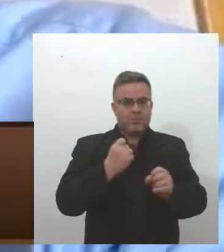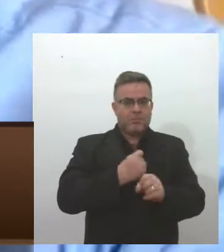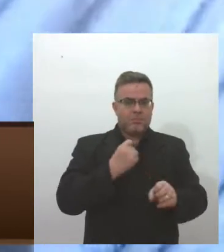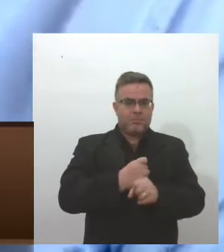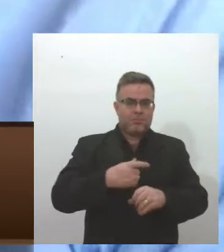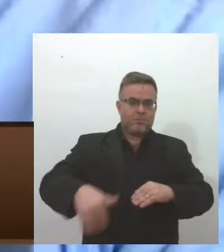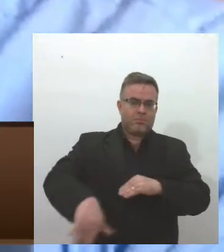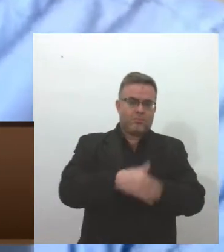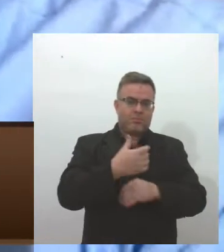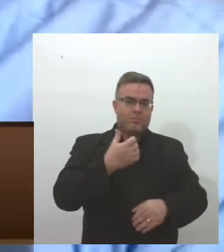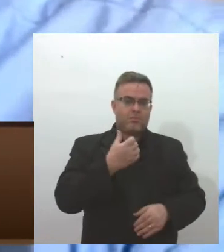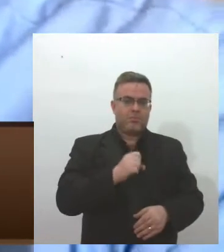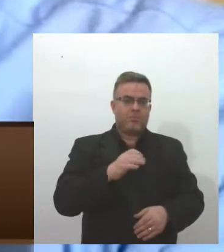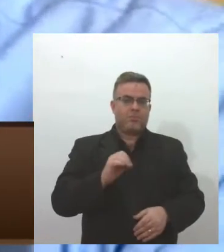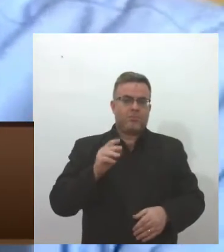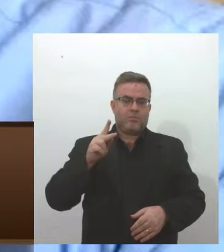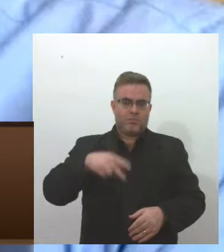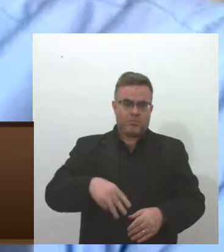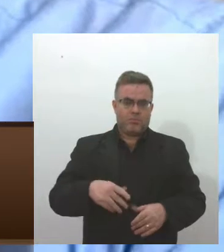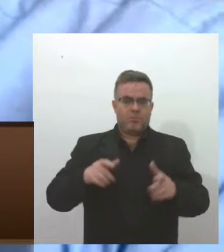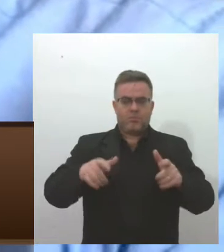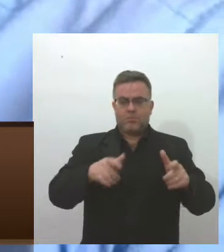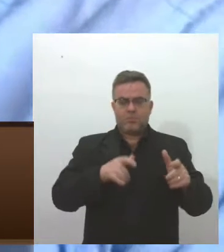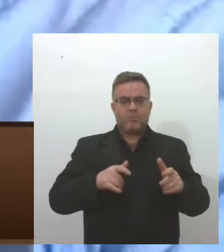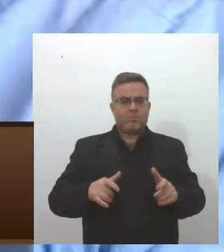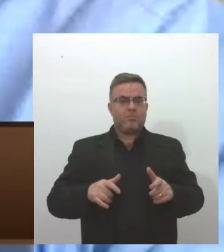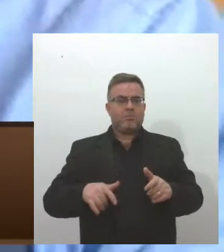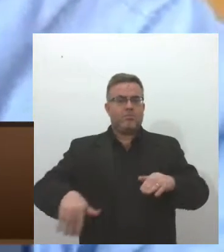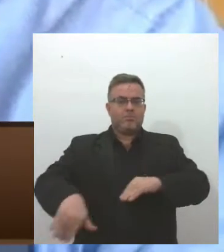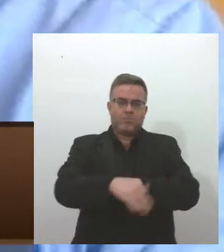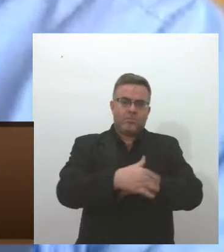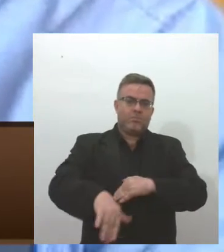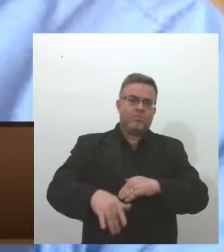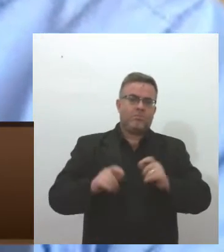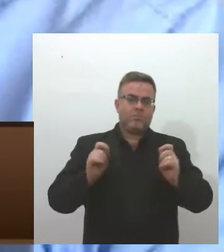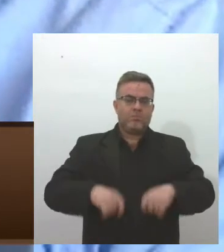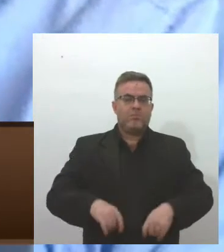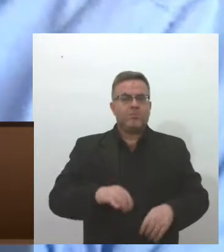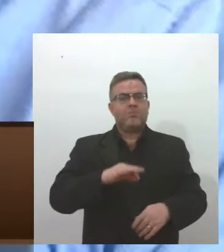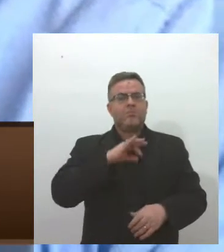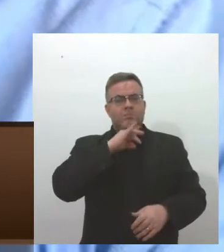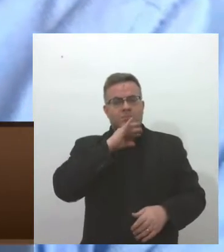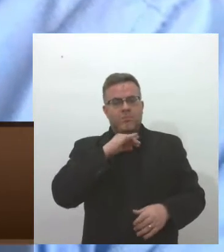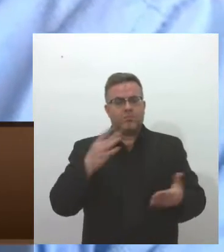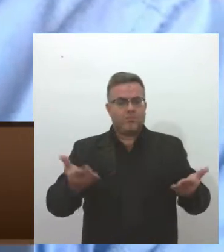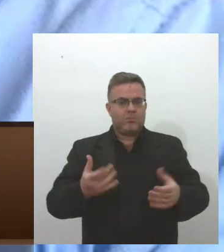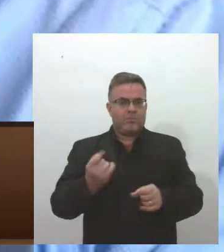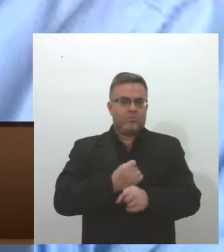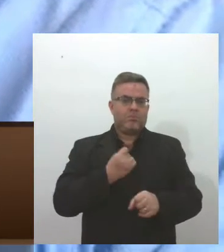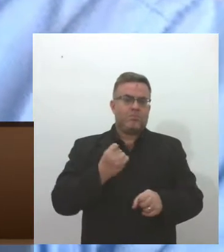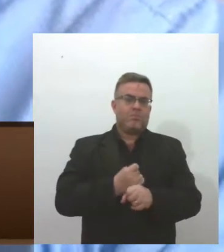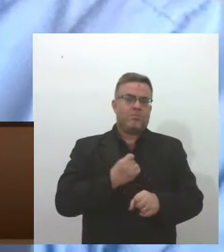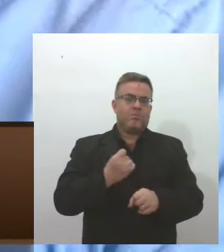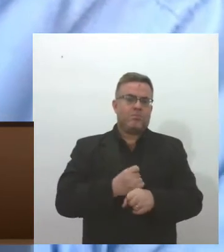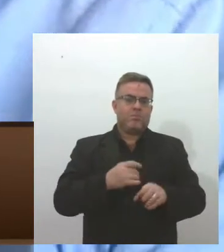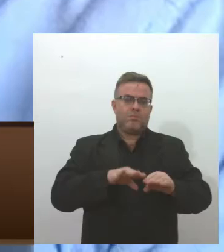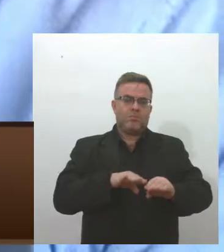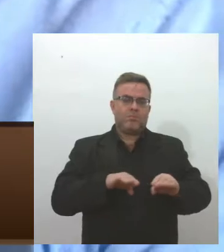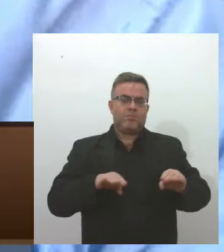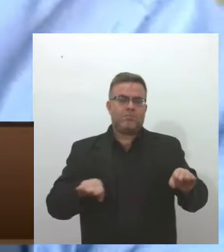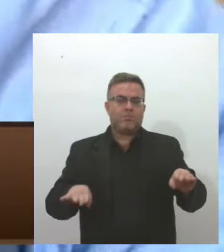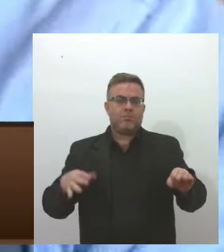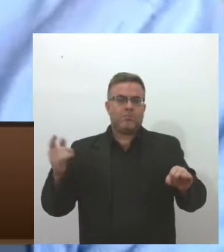800 quilômetros de estradas. Realmente essas estradas estavam muito ruins, mas agora elas estão sendo completamente